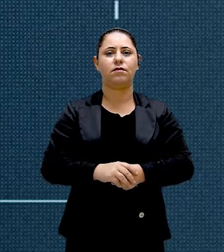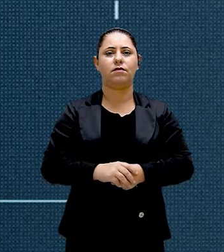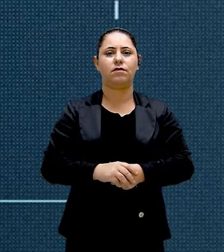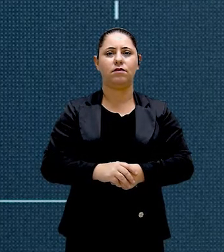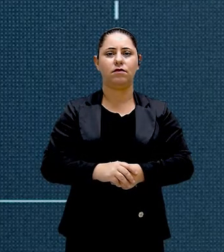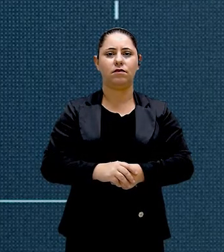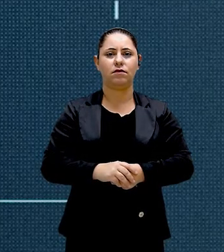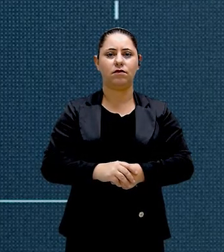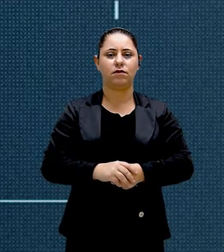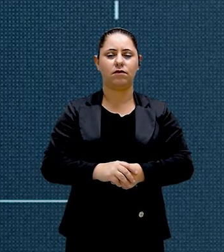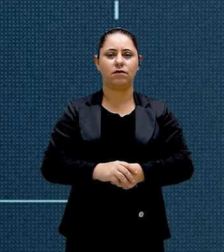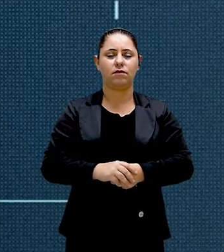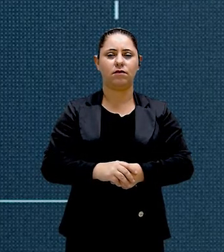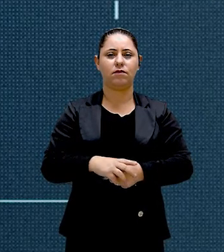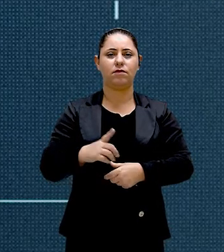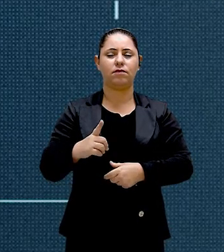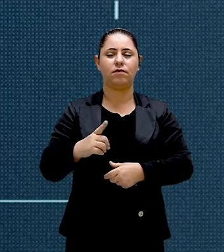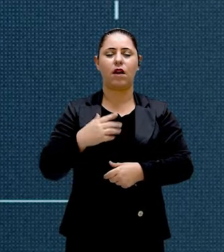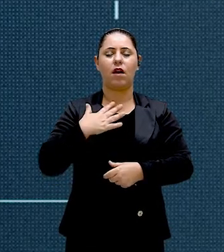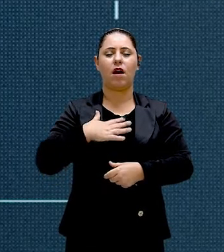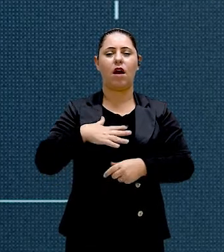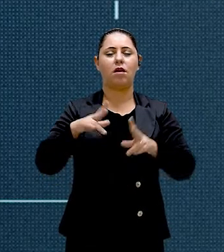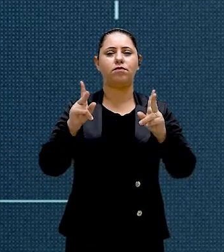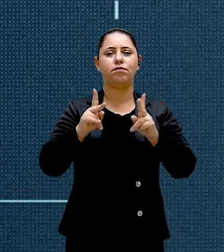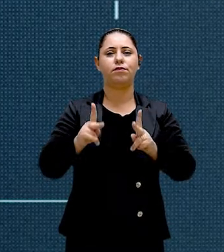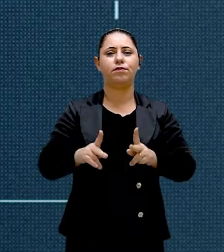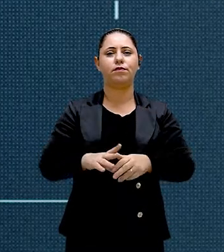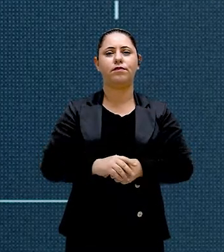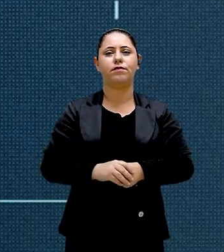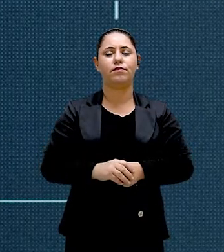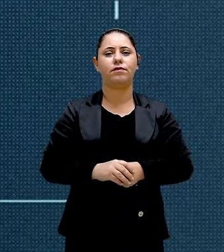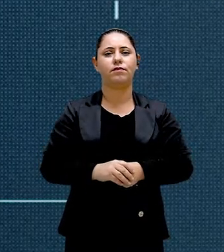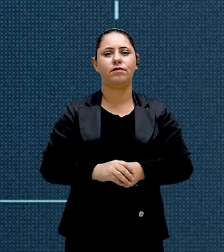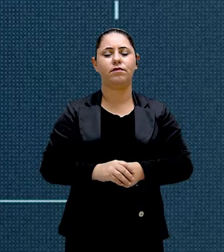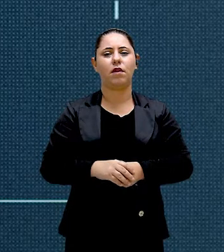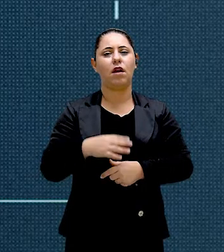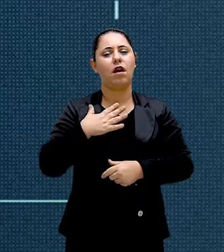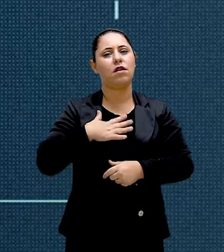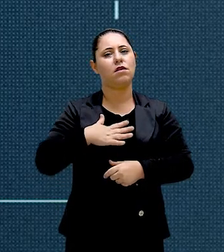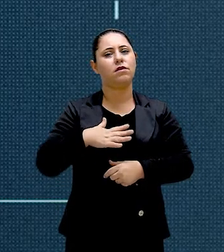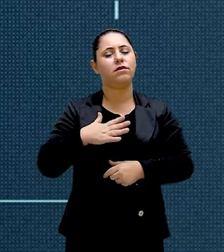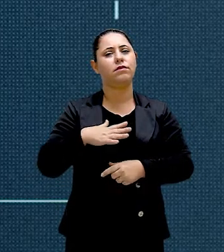Fique em paz, pode seguir seu caminho.